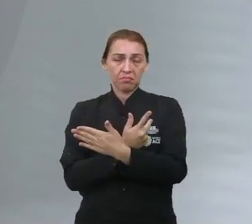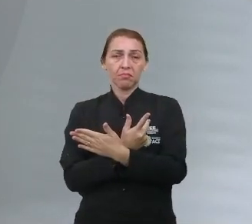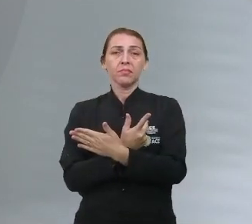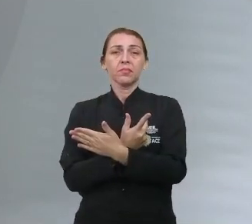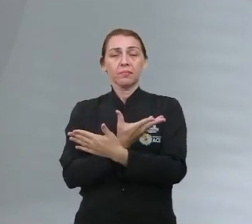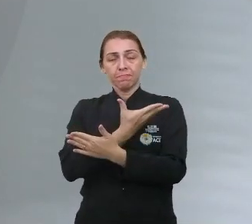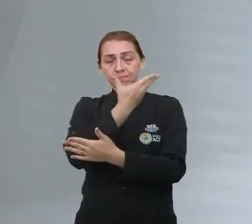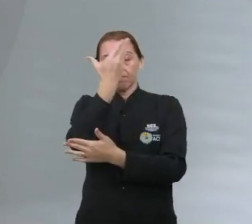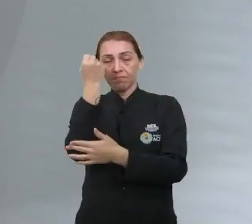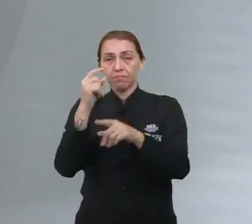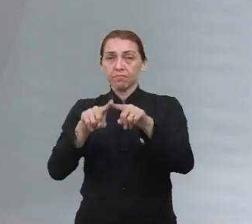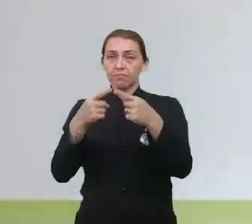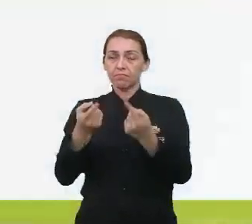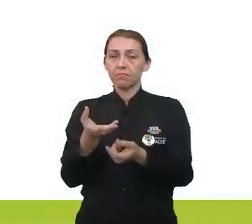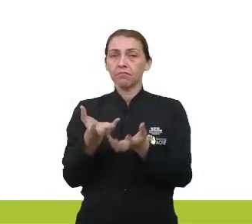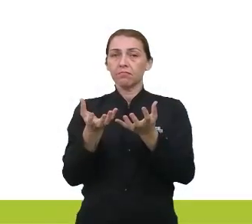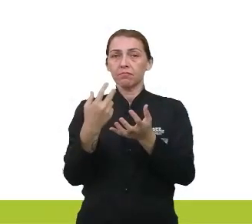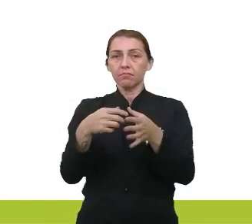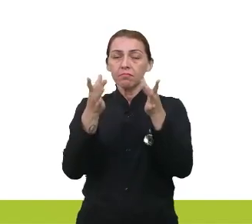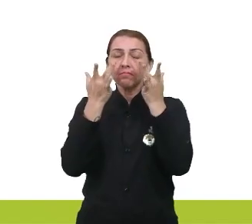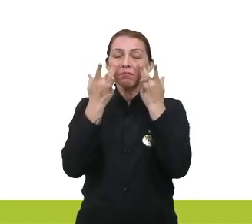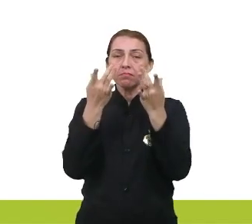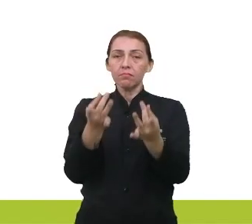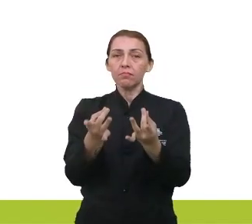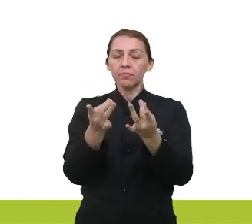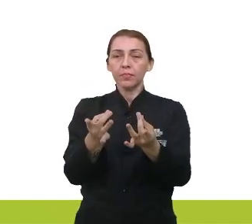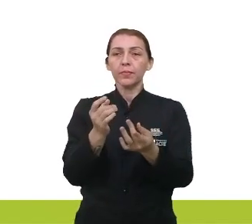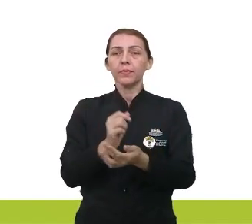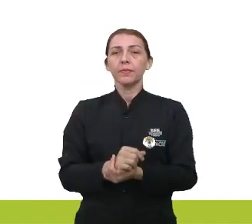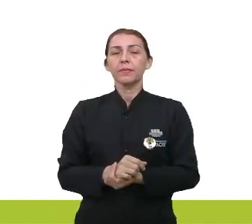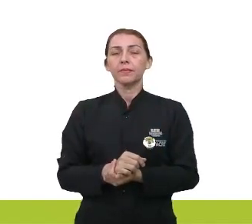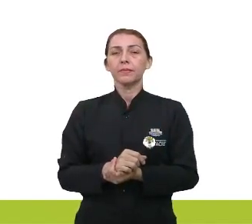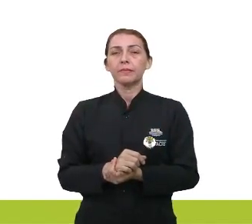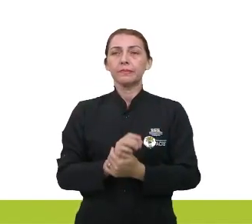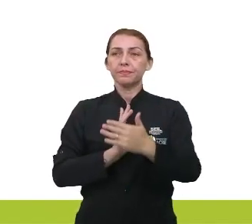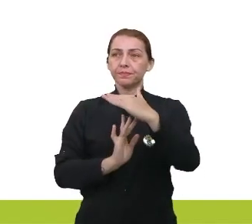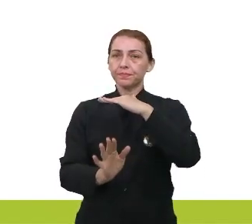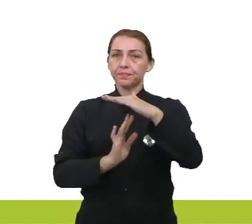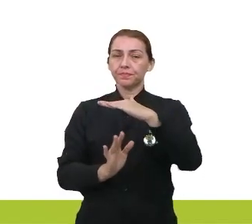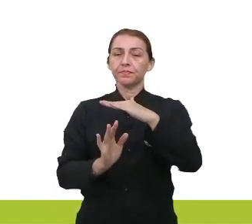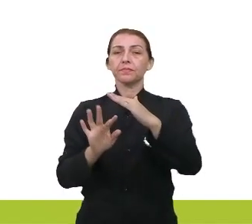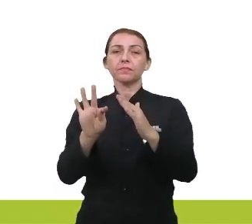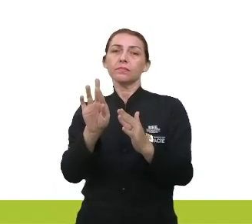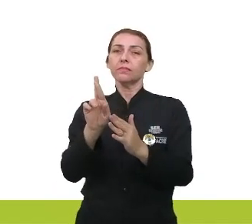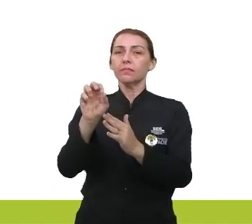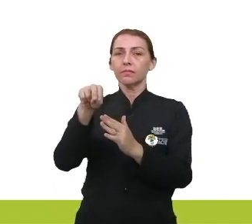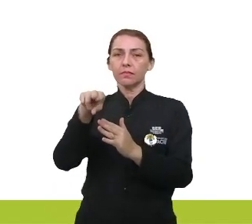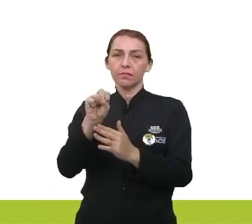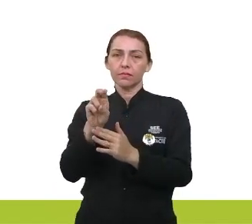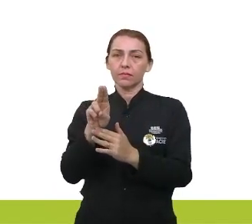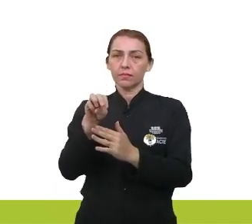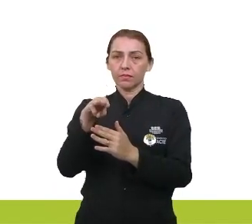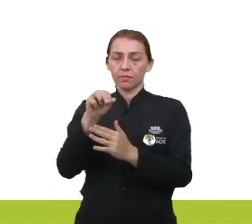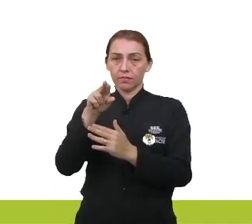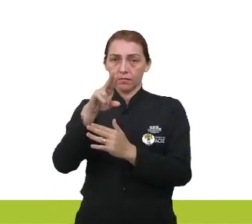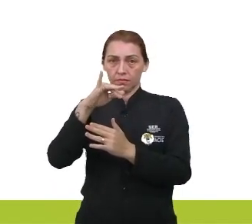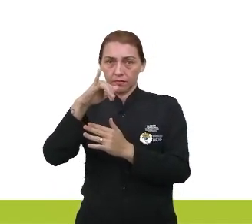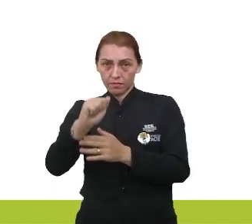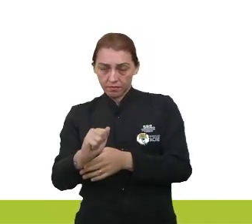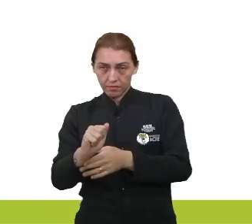aluno esquecer, mas eu quero que vocês prestem bastante atenção, que é migração de transumância ou